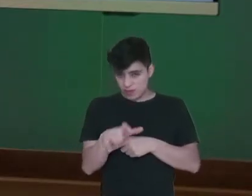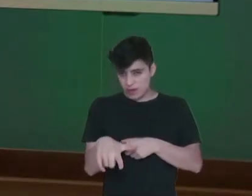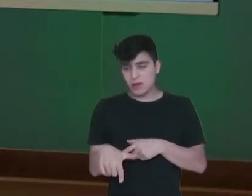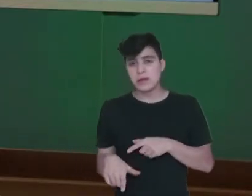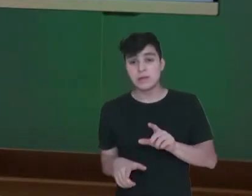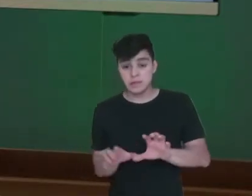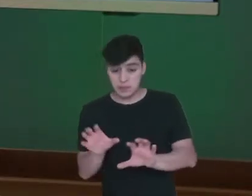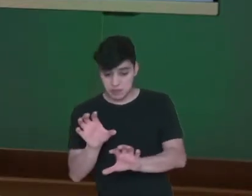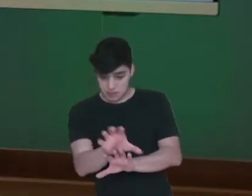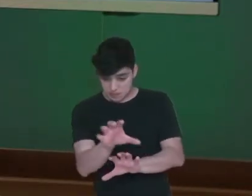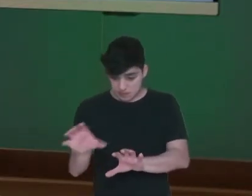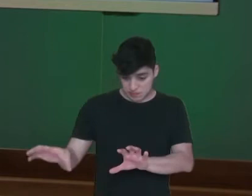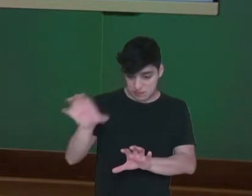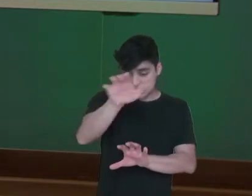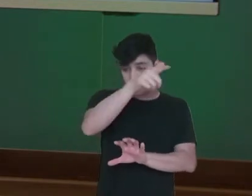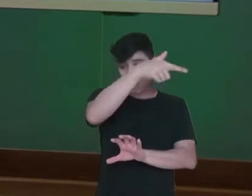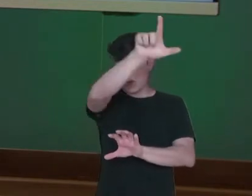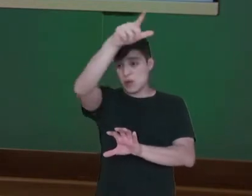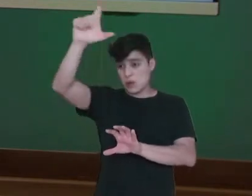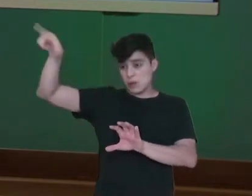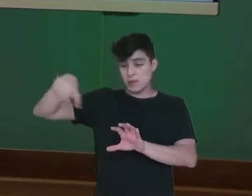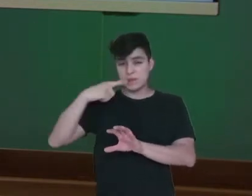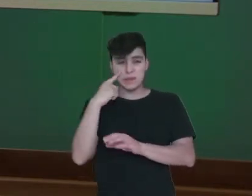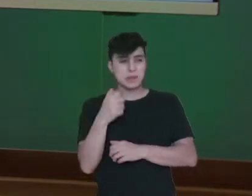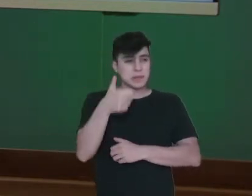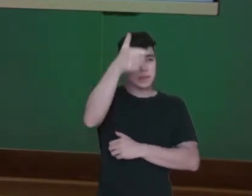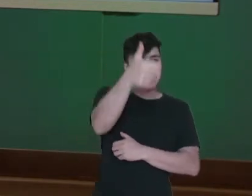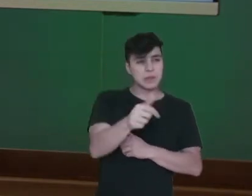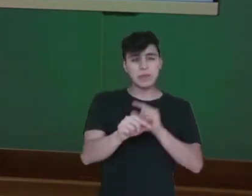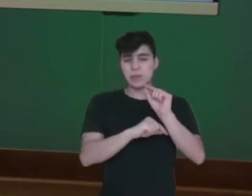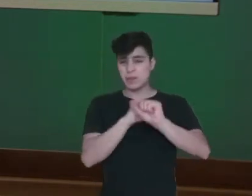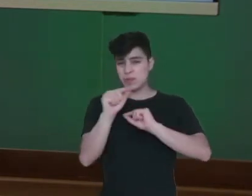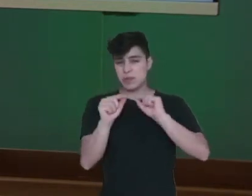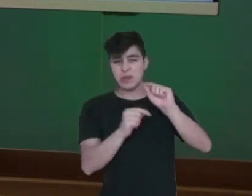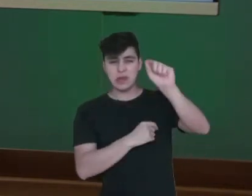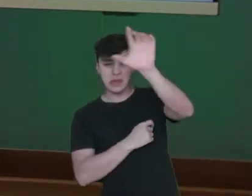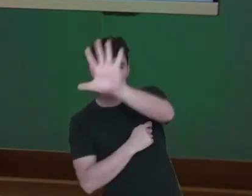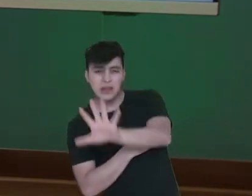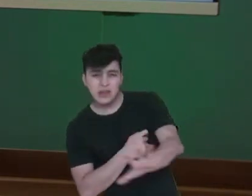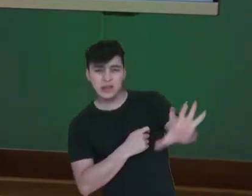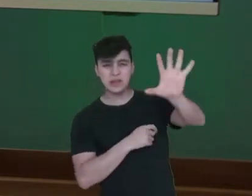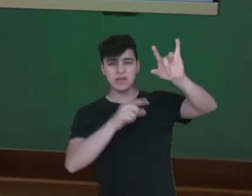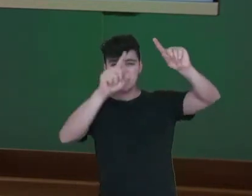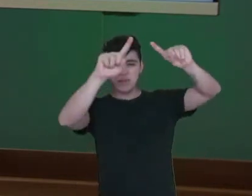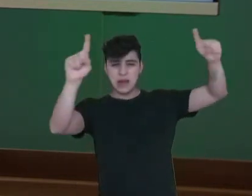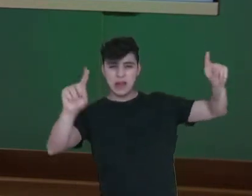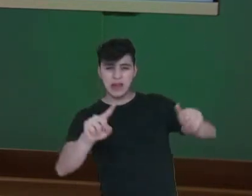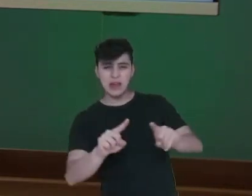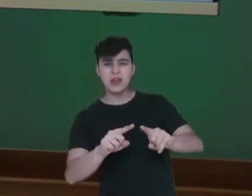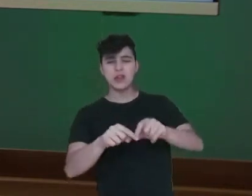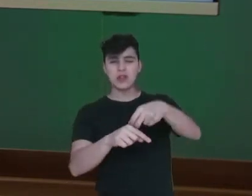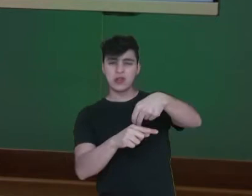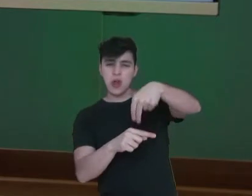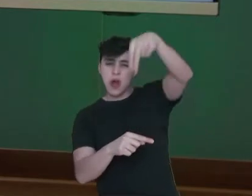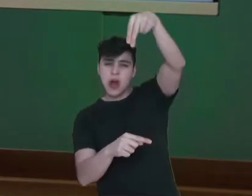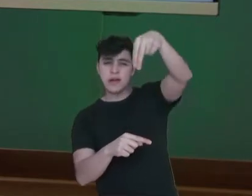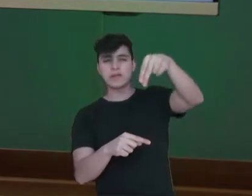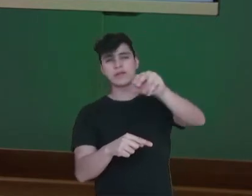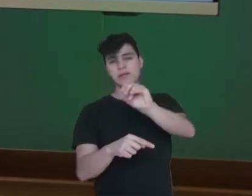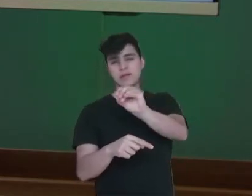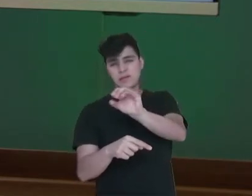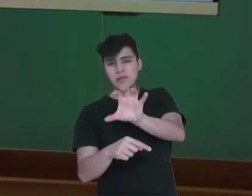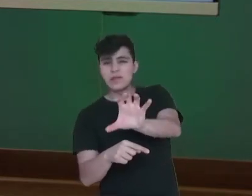outras regiões do Brasil. Nós vamos ter lá, número 1, que compreende ali toda a região norte, né, parte do